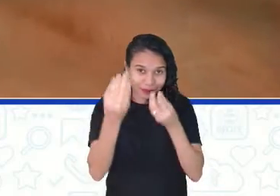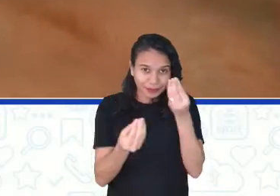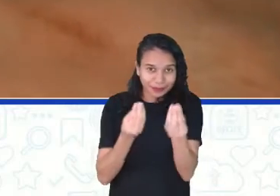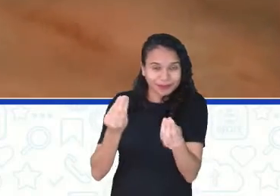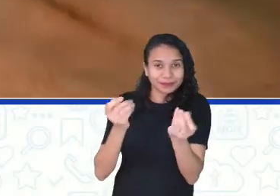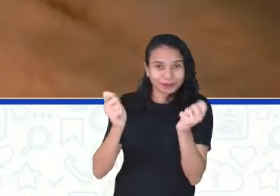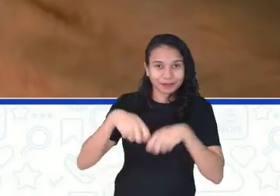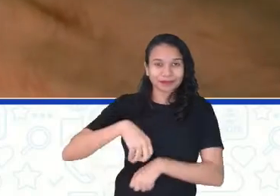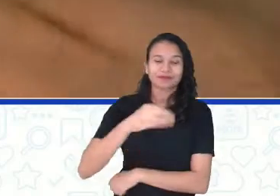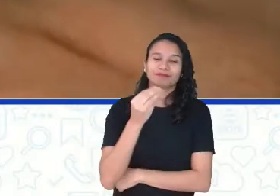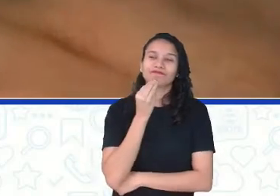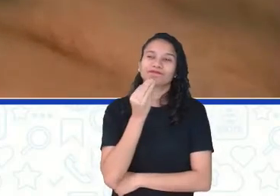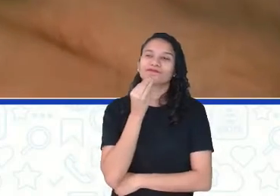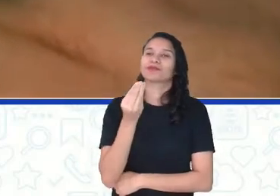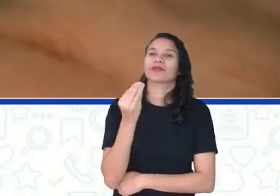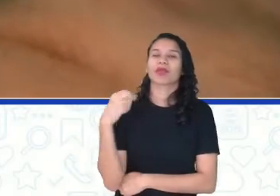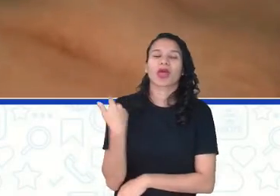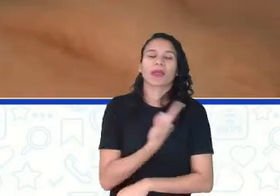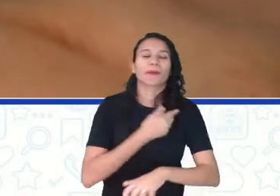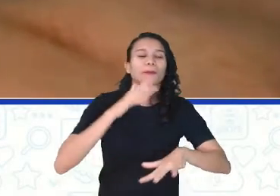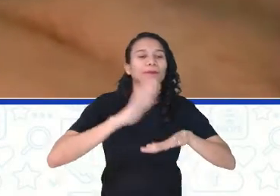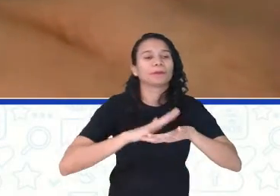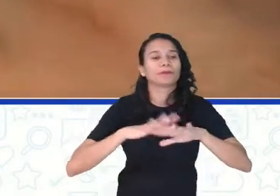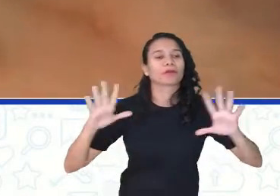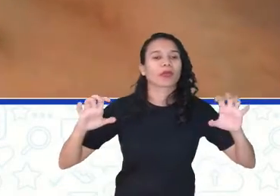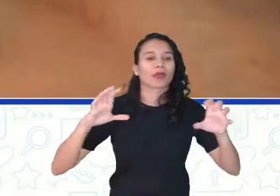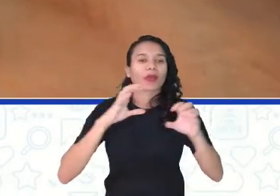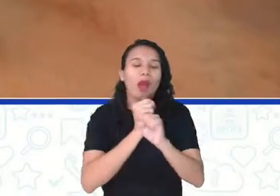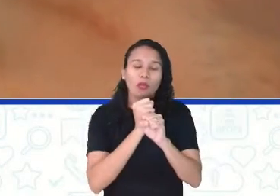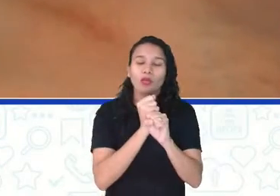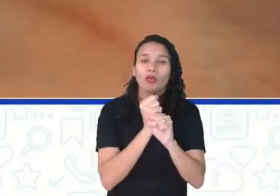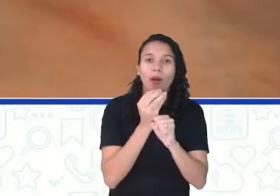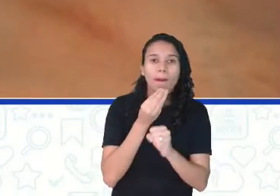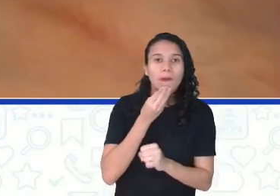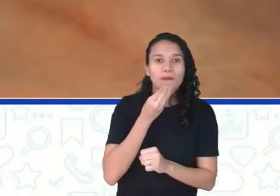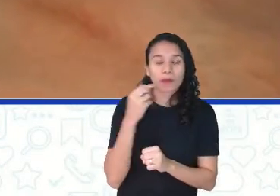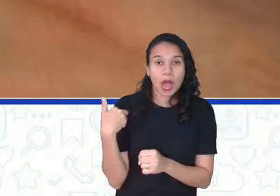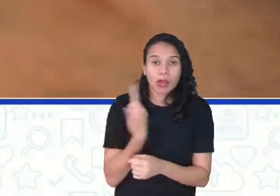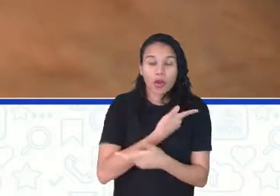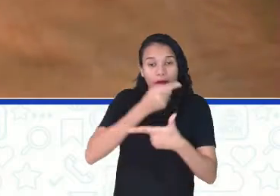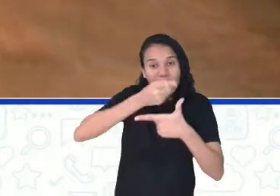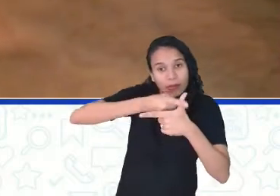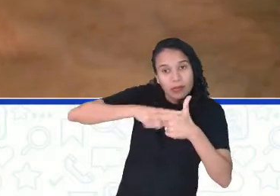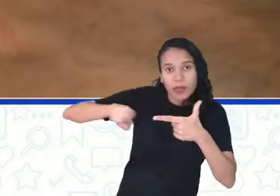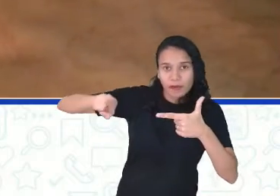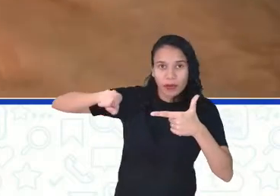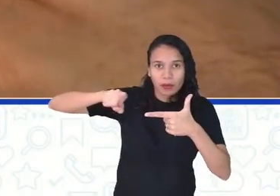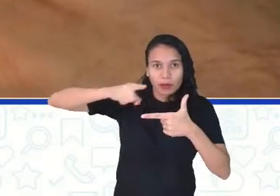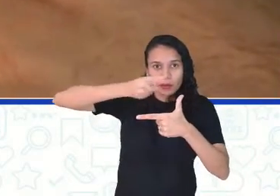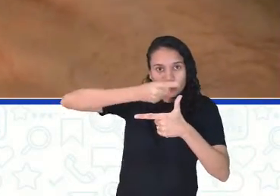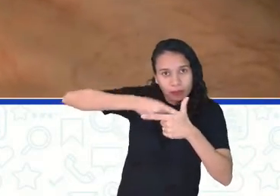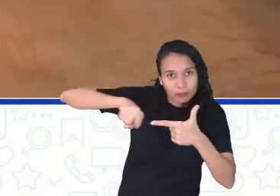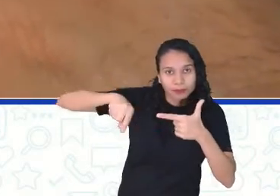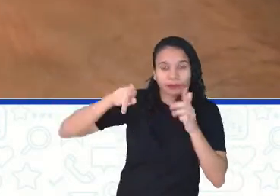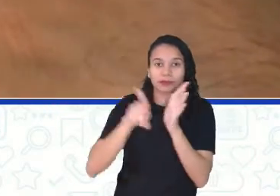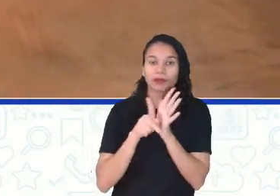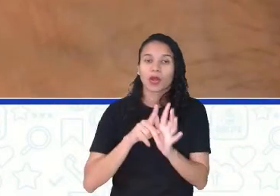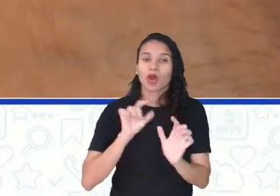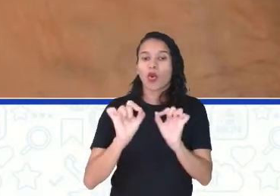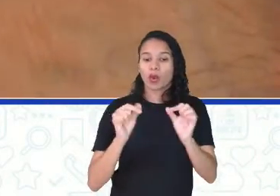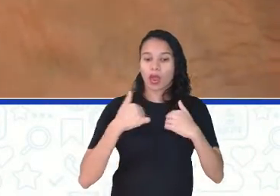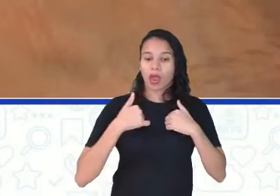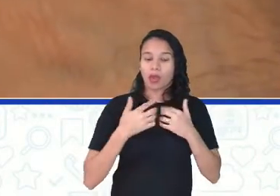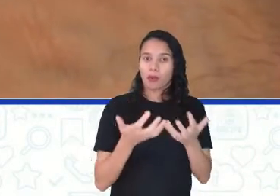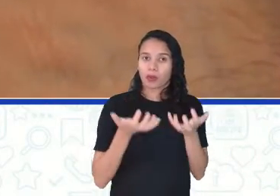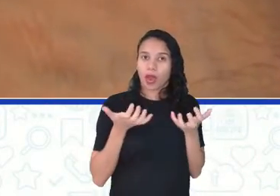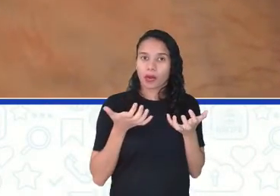as possibilidades. Então, quando a gente vai calcular lá a probabilidade, a gente vai fazer uma divisão. Divisão do que eu